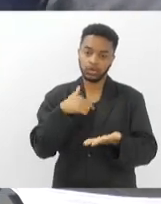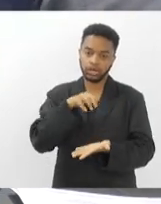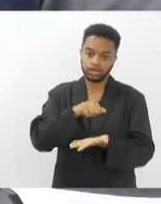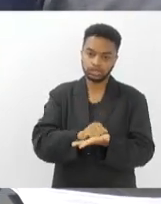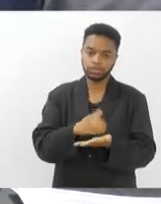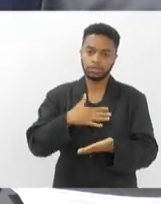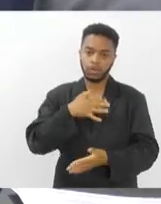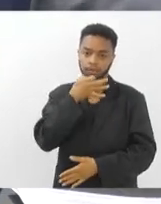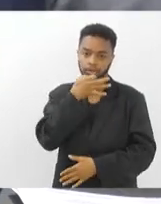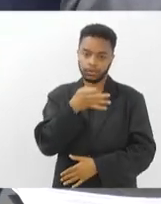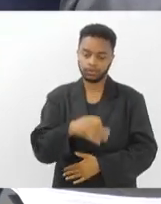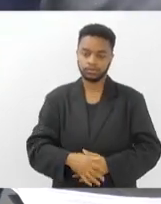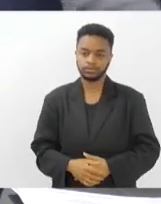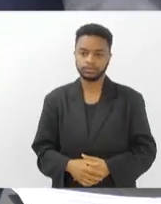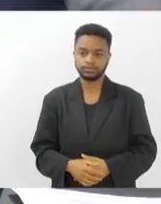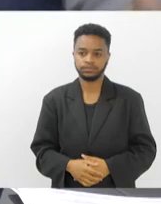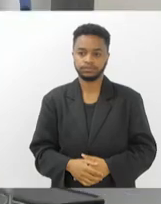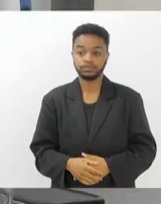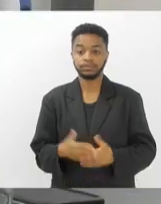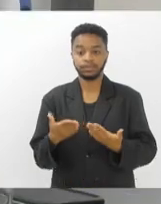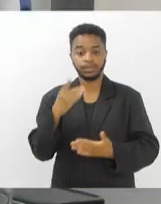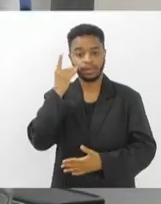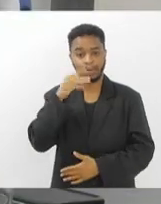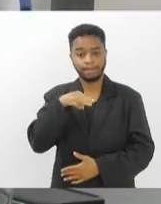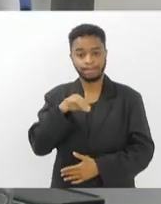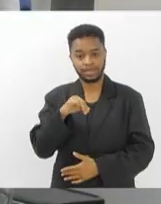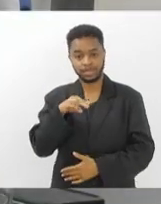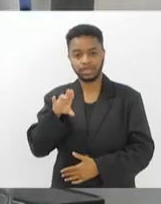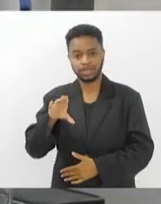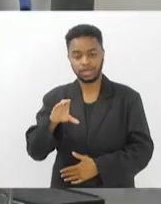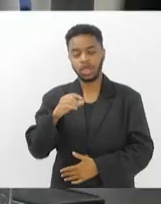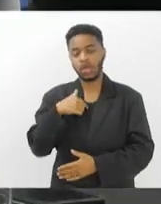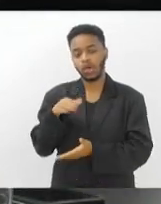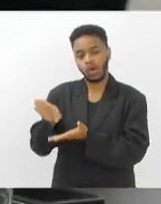minha opinião. Deputado Carlos Mink,